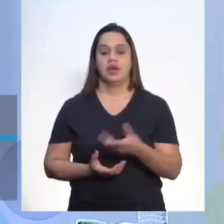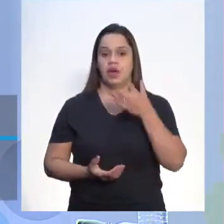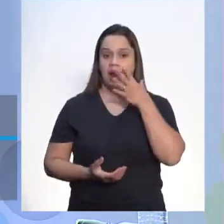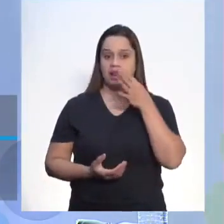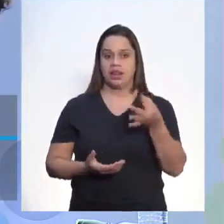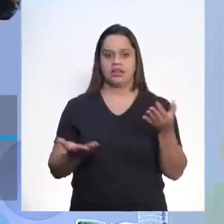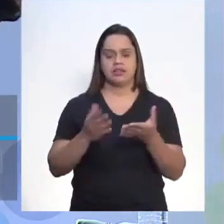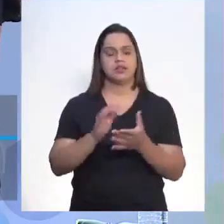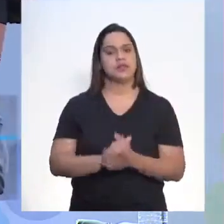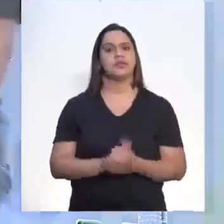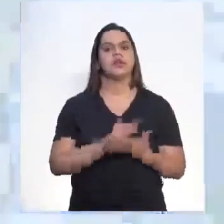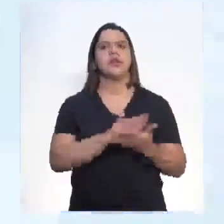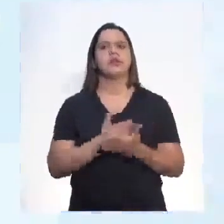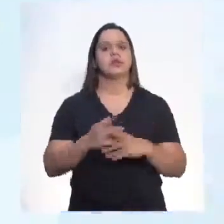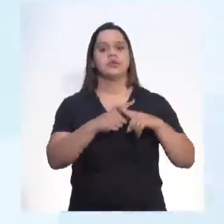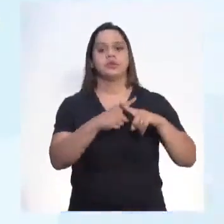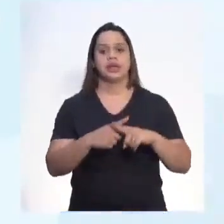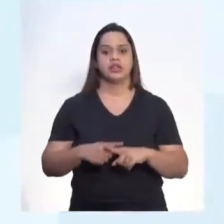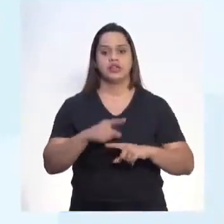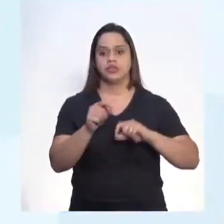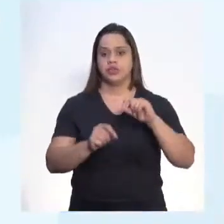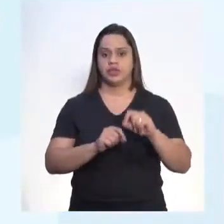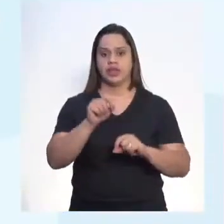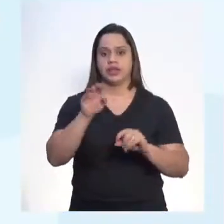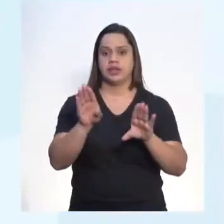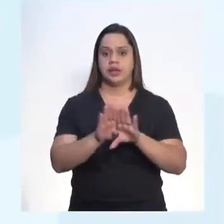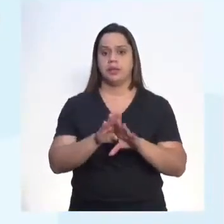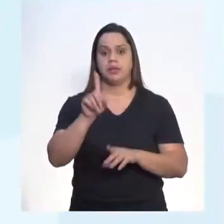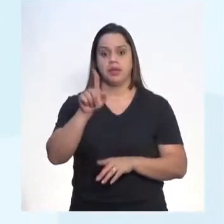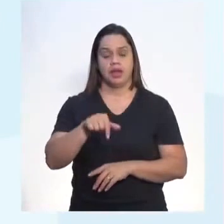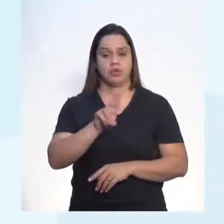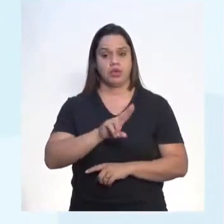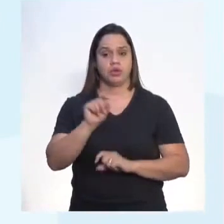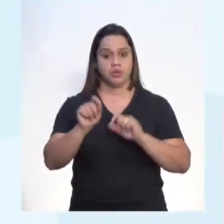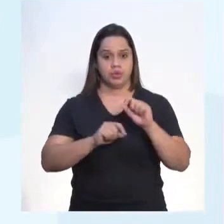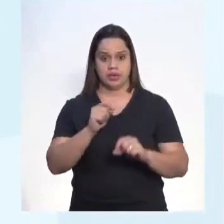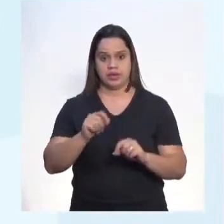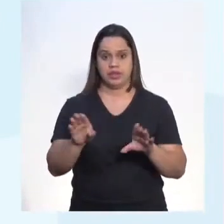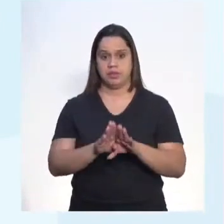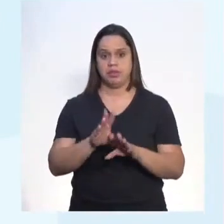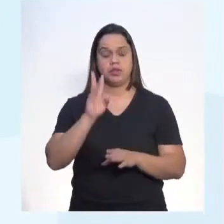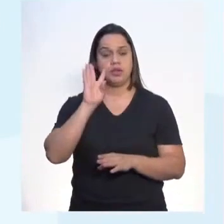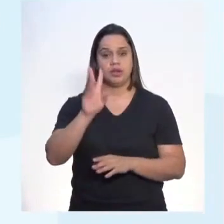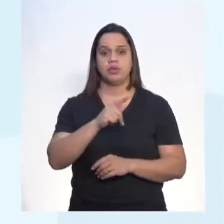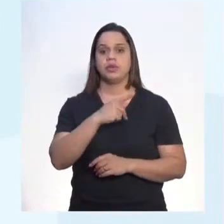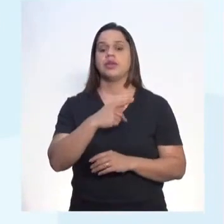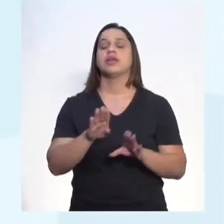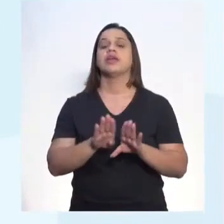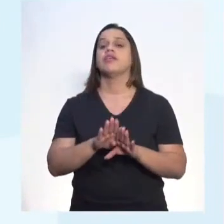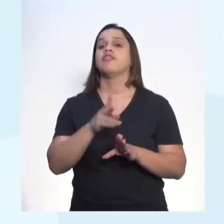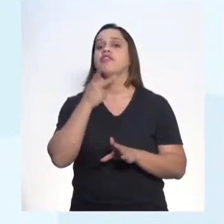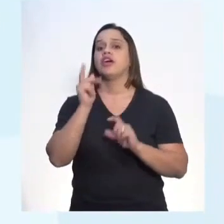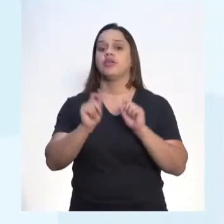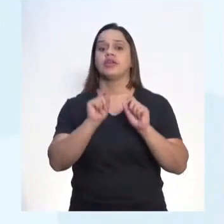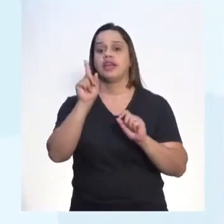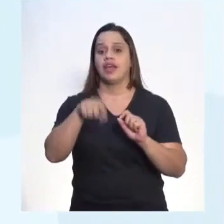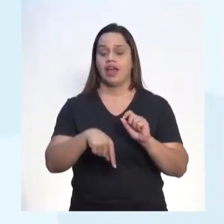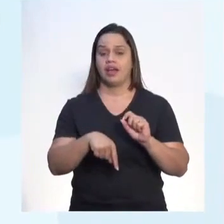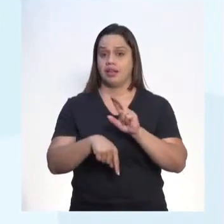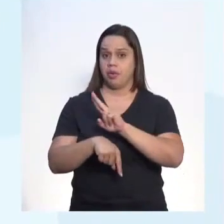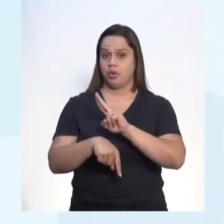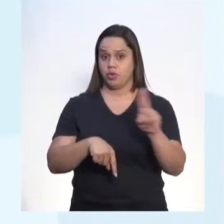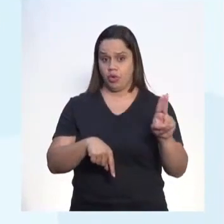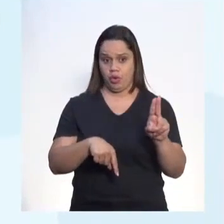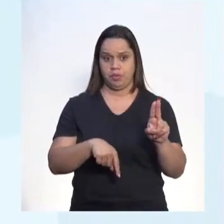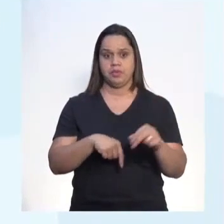atenção. Princípio multiplicativo. Quando nós falamos dele, que também é